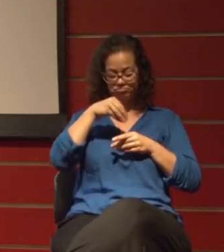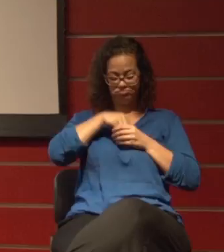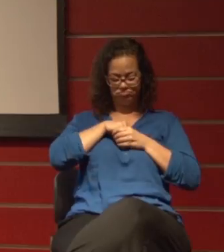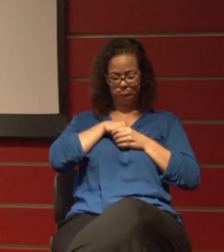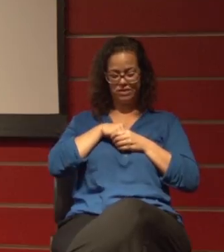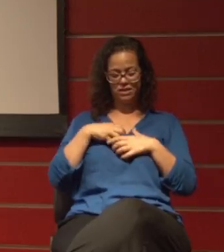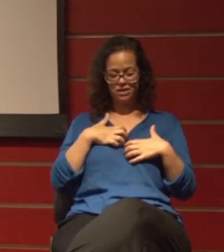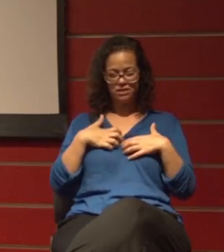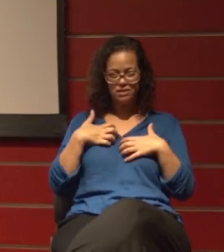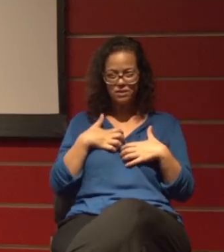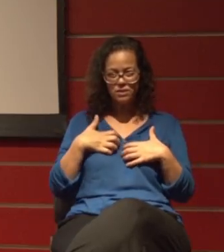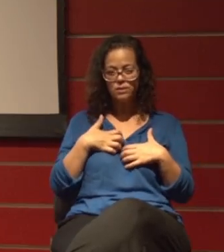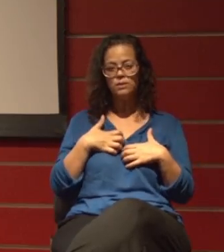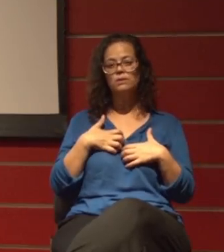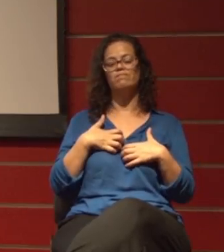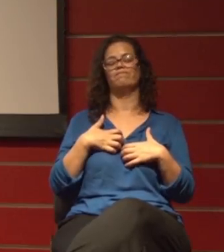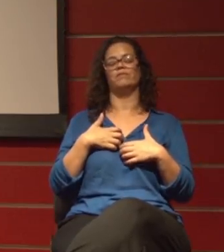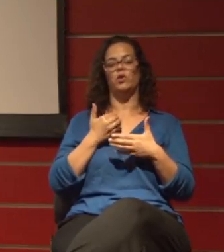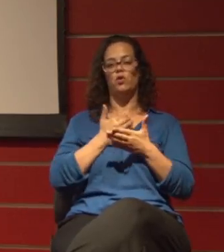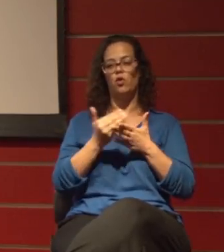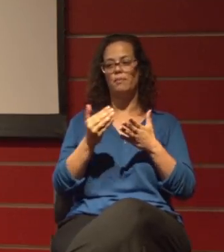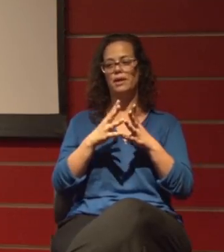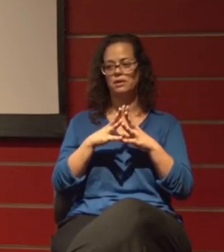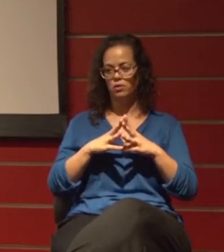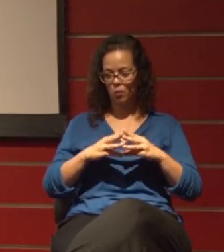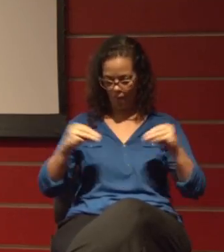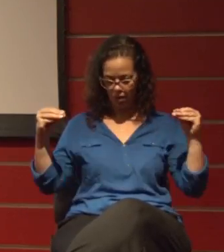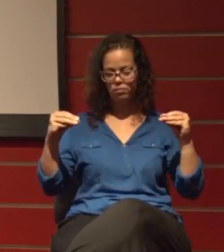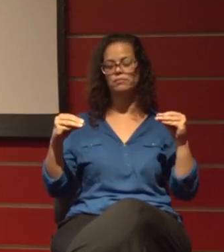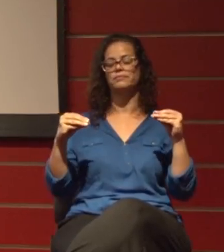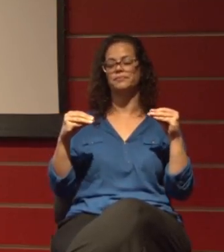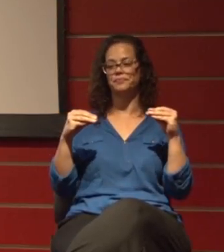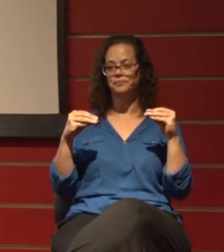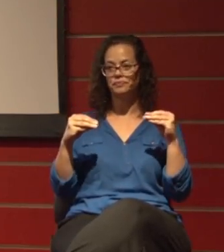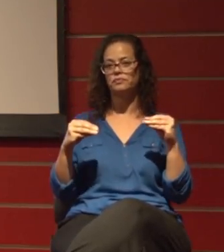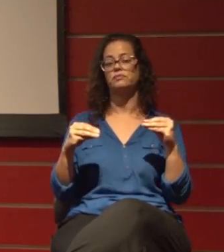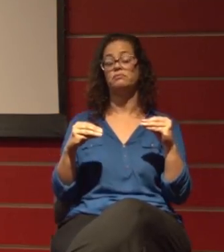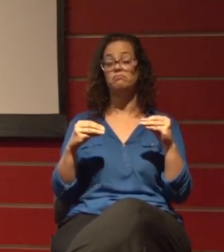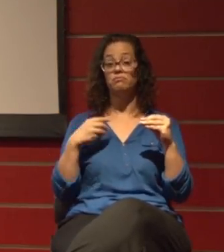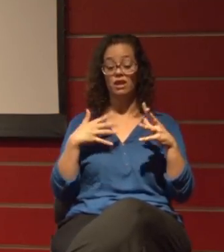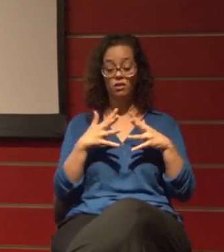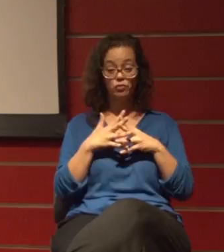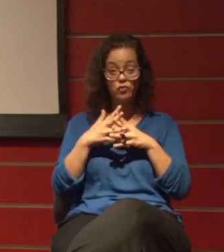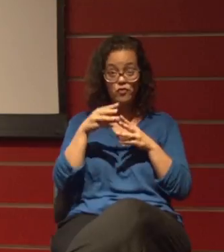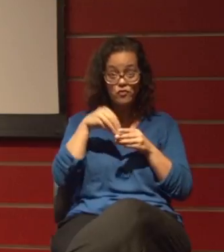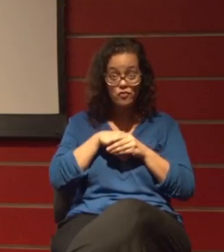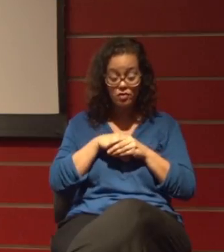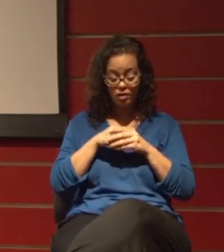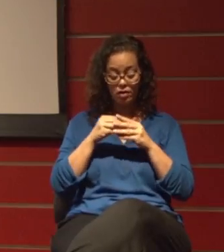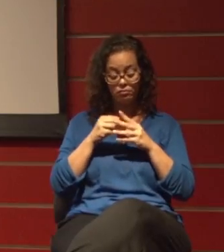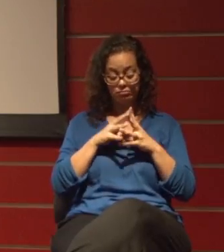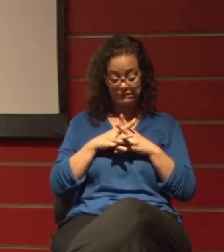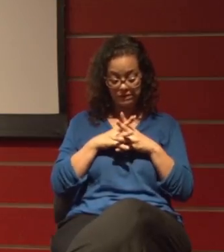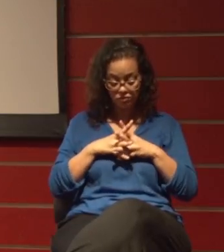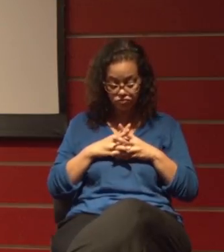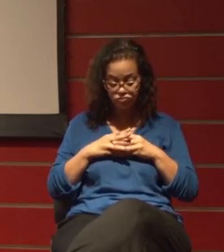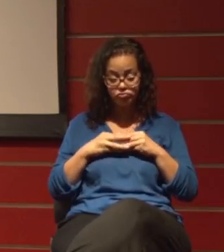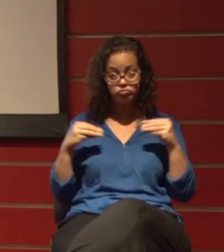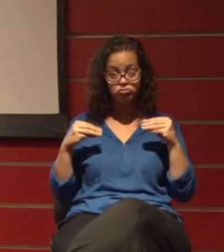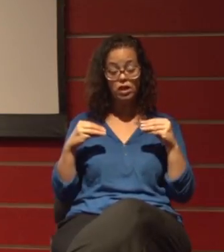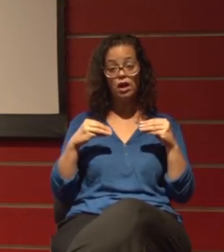interno ou seja o conflito interno ele vai se resolver para que o personagem ou ou o o